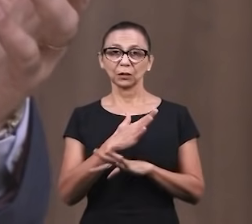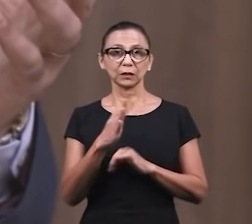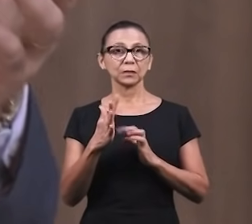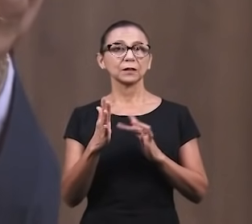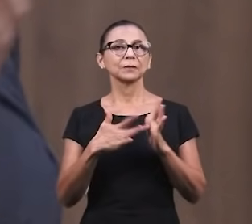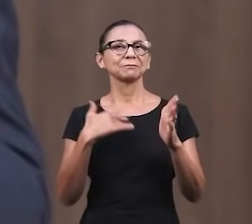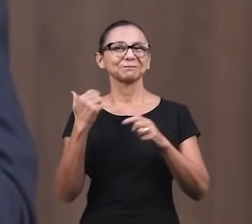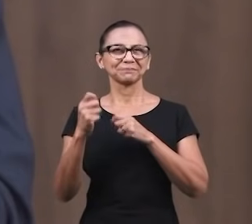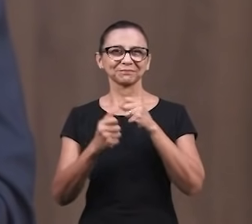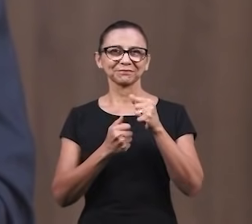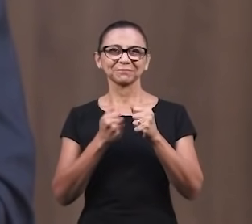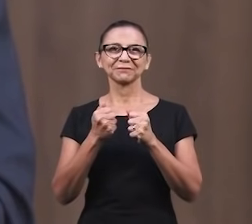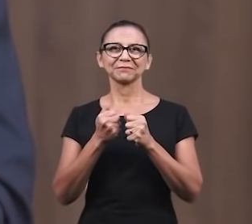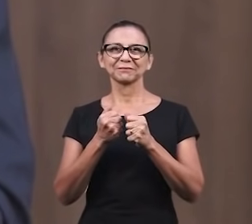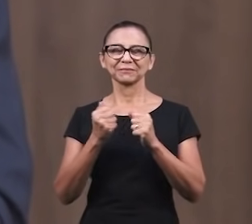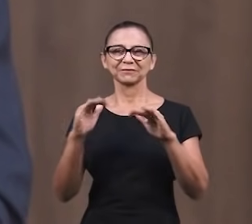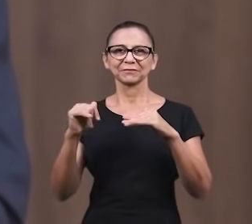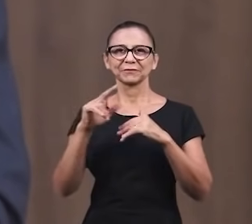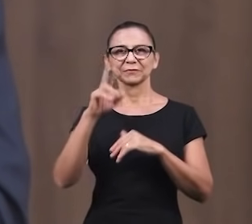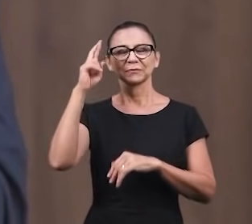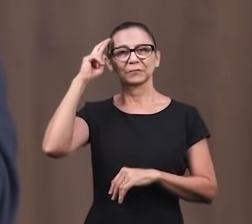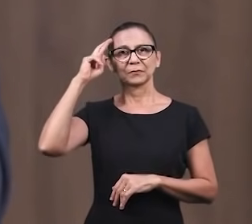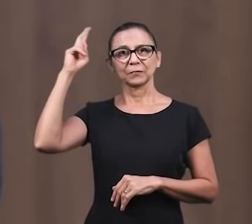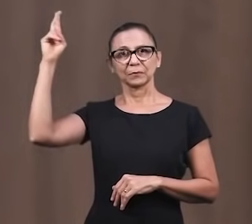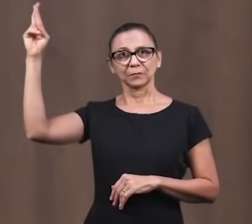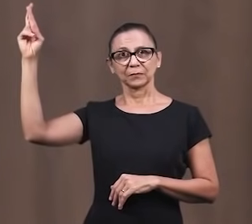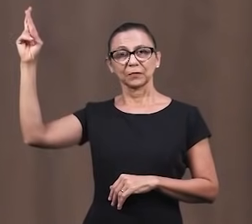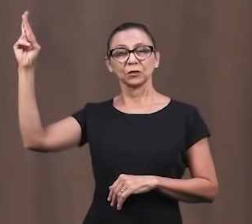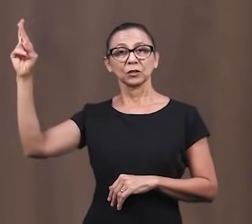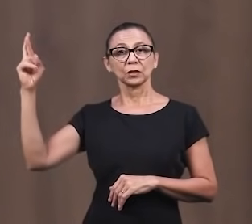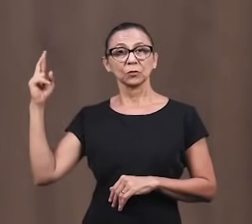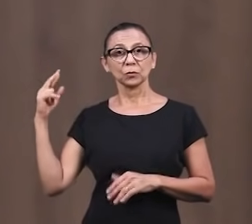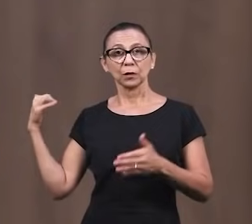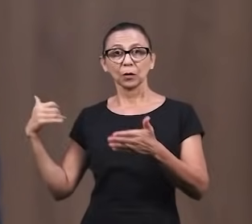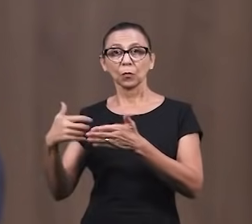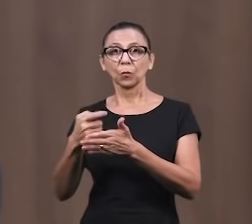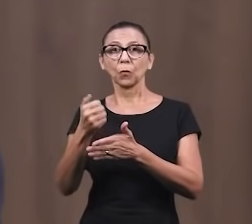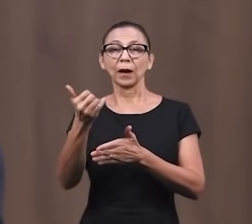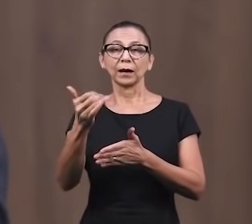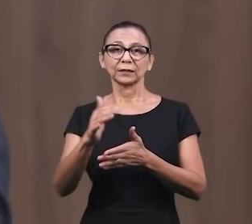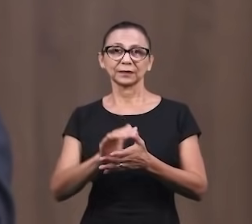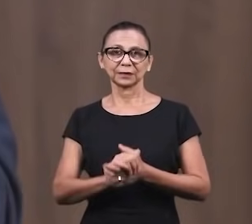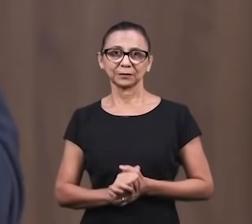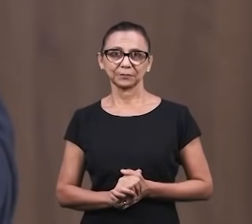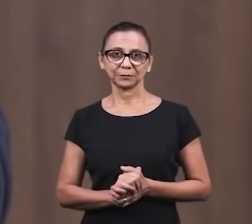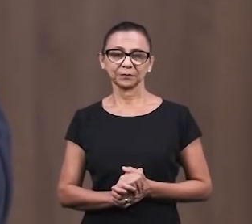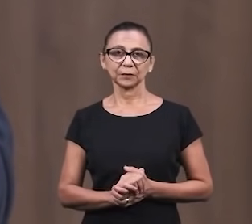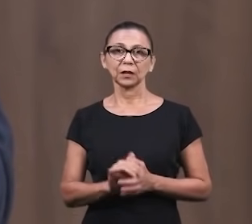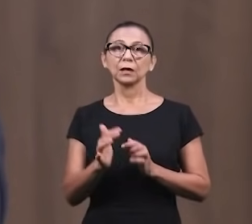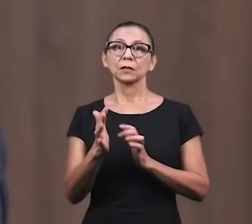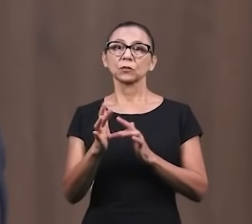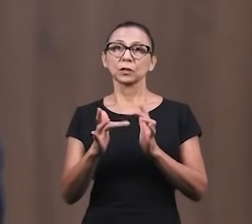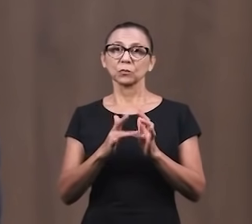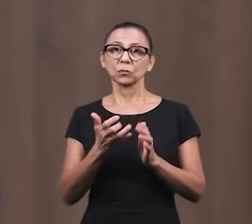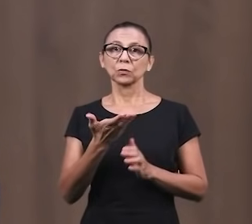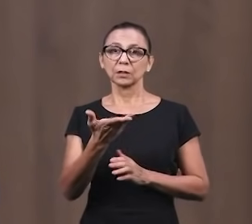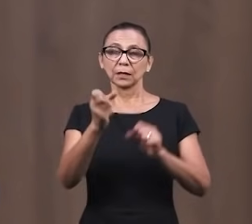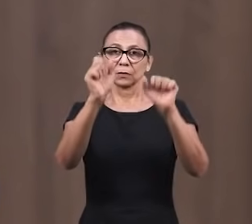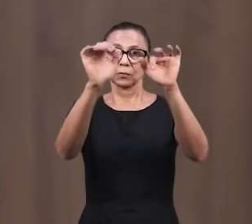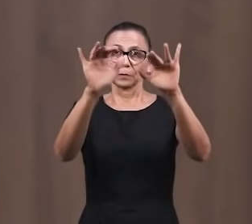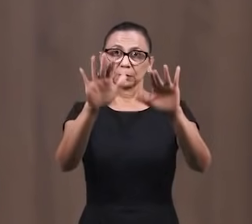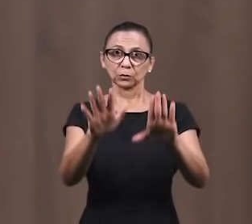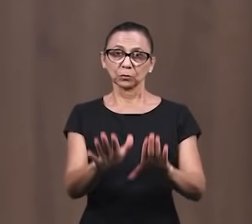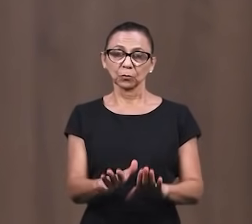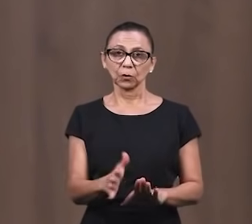Glória a Jesus, louvado seja o nome do Senhor. O Senhor Jesus está à porta do seu coração, o Senhor Jesus está pronto a te